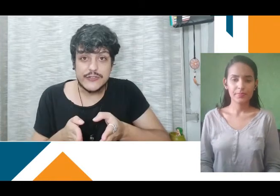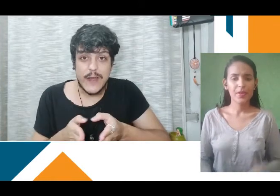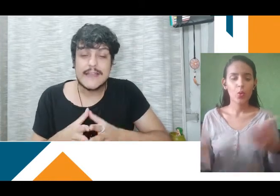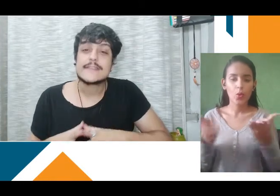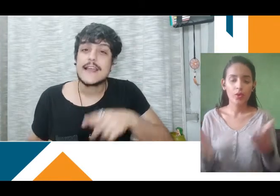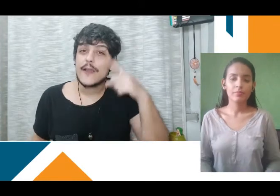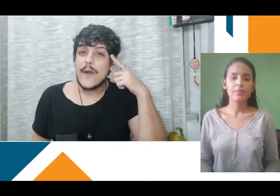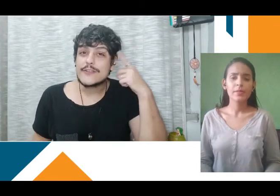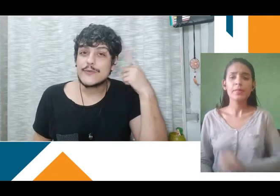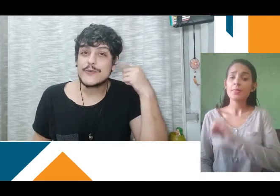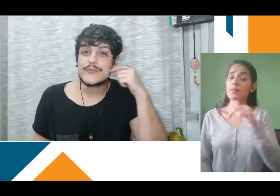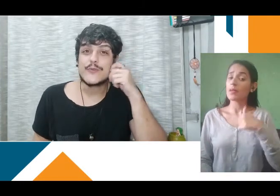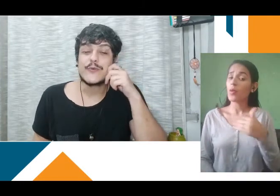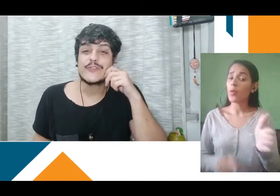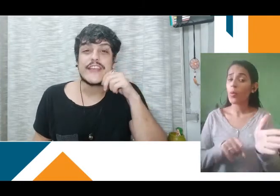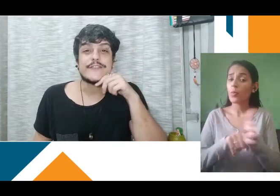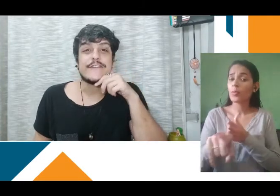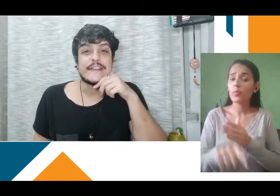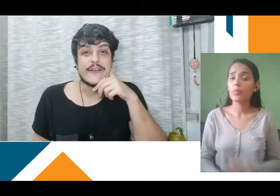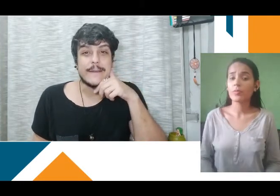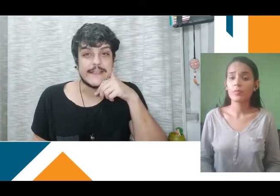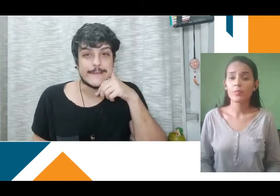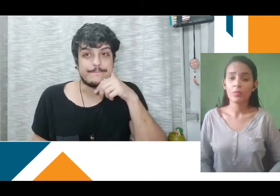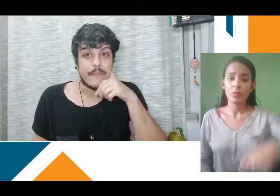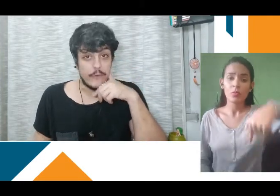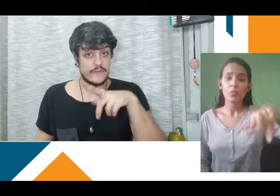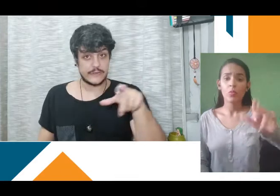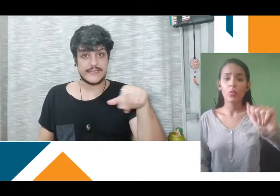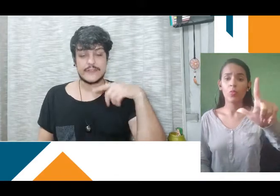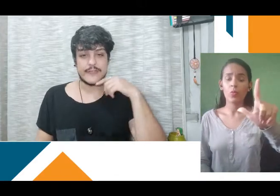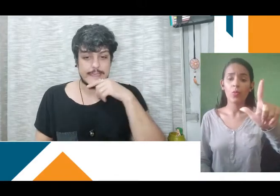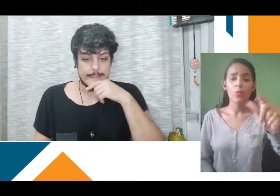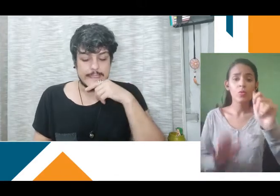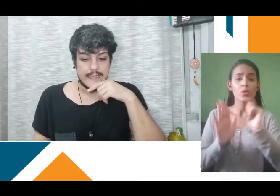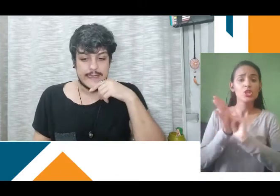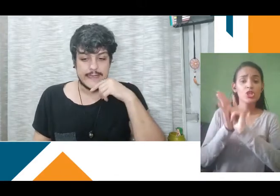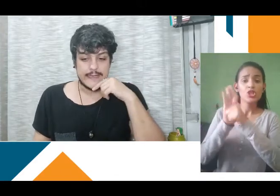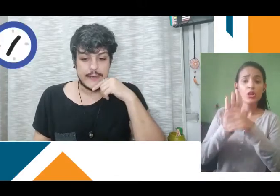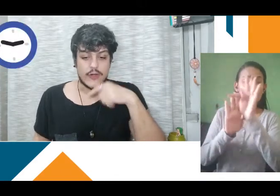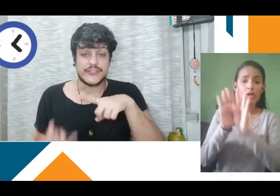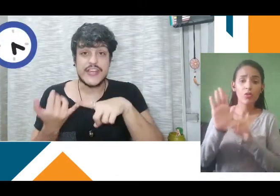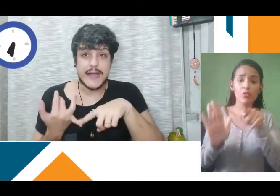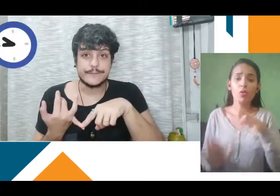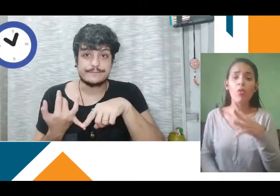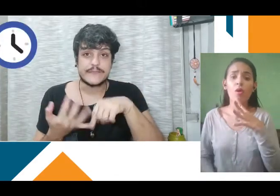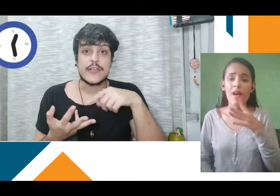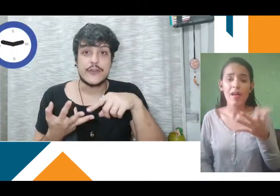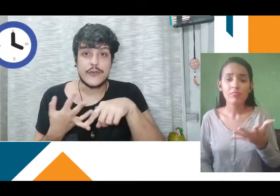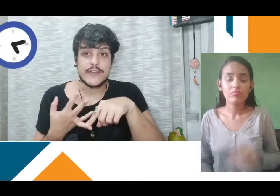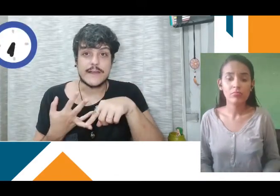gêneros textuais, quais os gêneros que vêm na sua cabeça? Bom, vou fazer um exercício aqui.